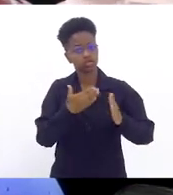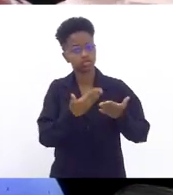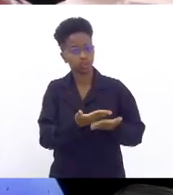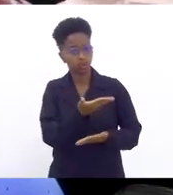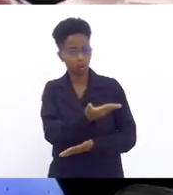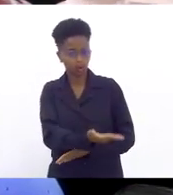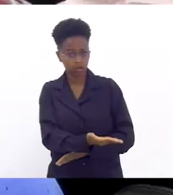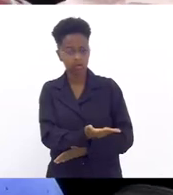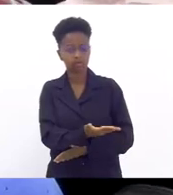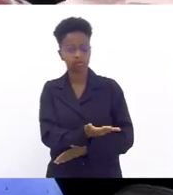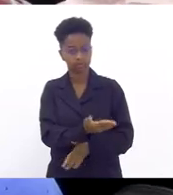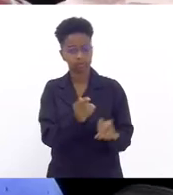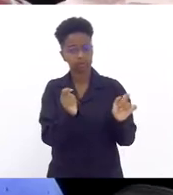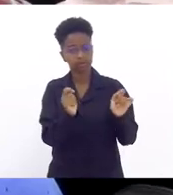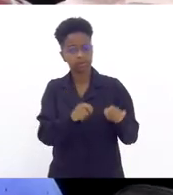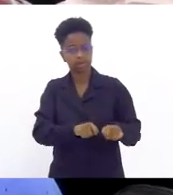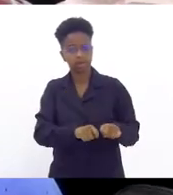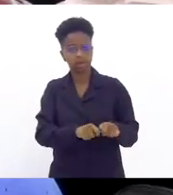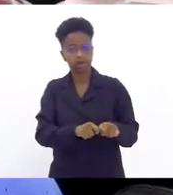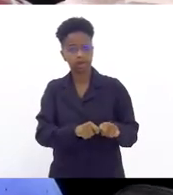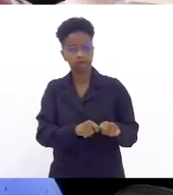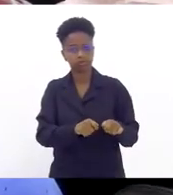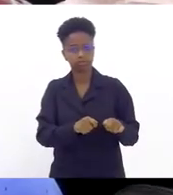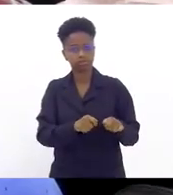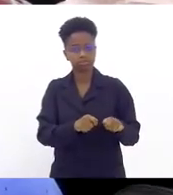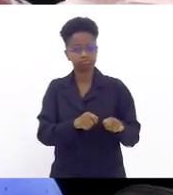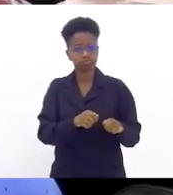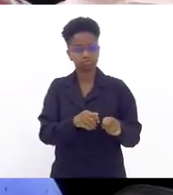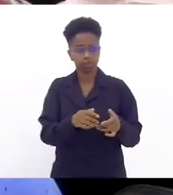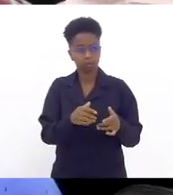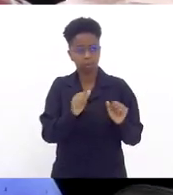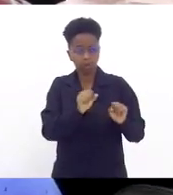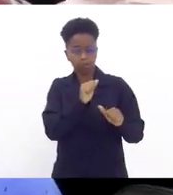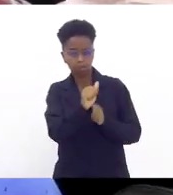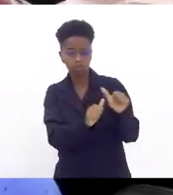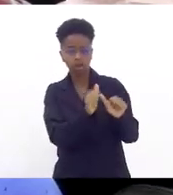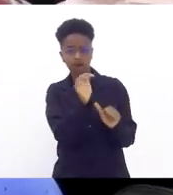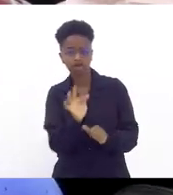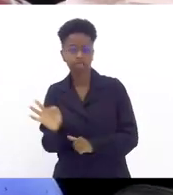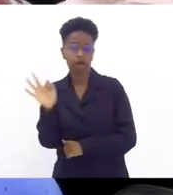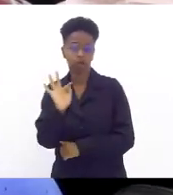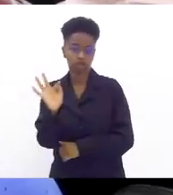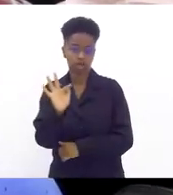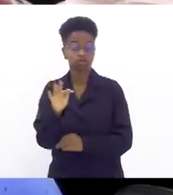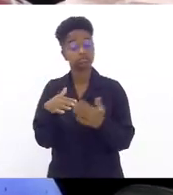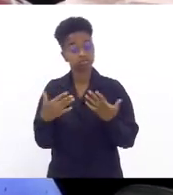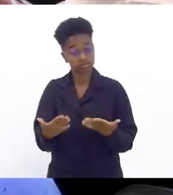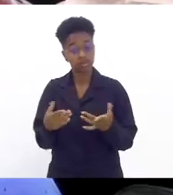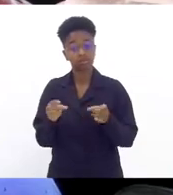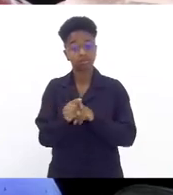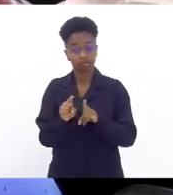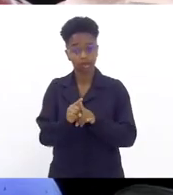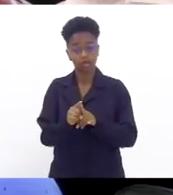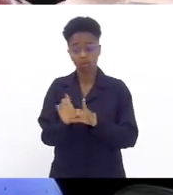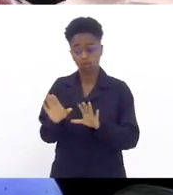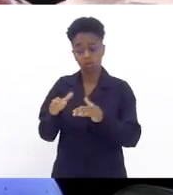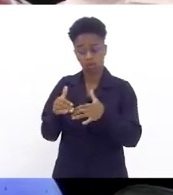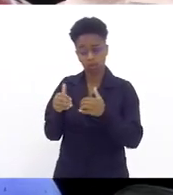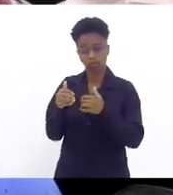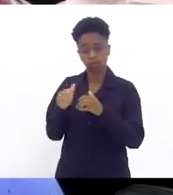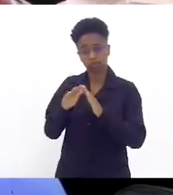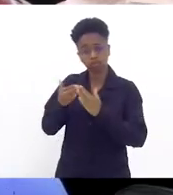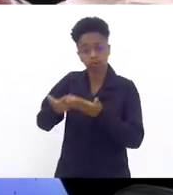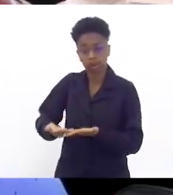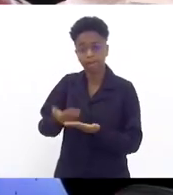Martins Pena numa escola de nível superior Então essa é uma reivindicação também da comunidade escolar